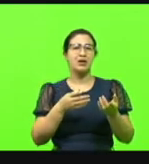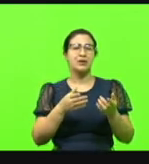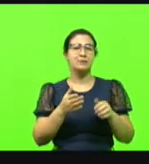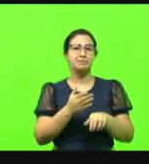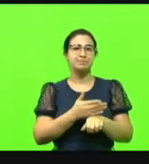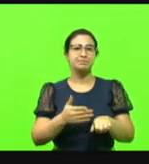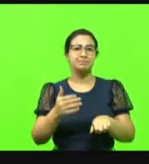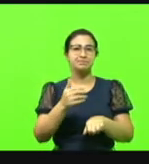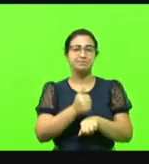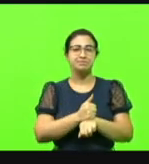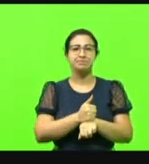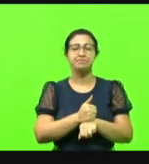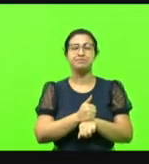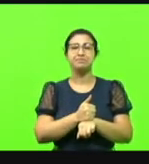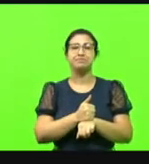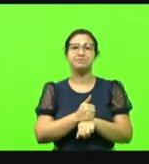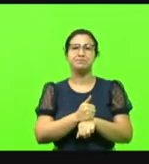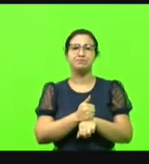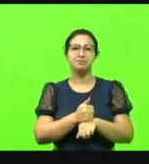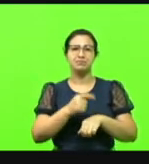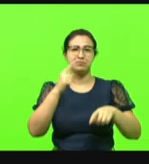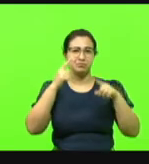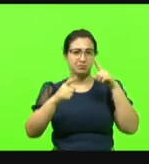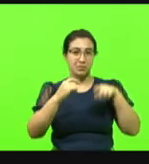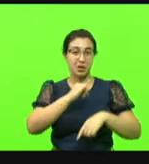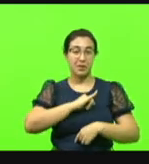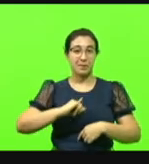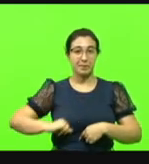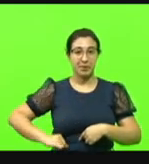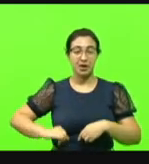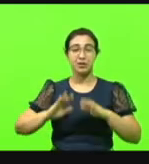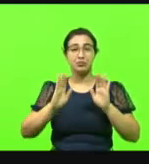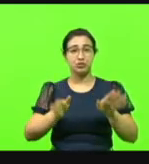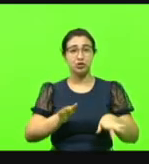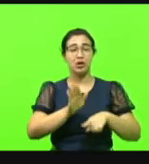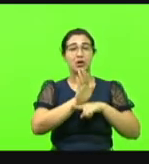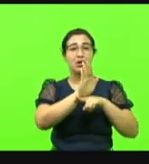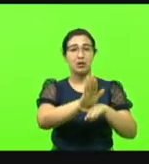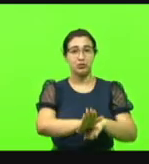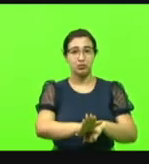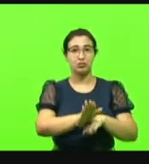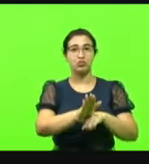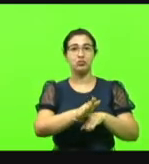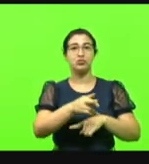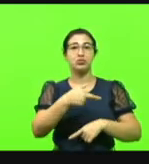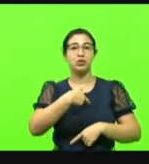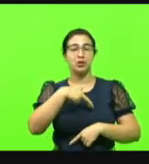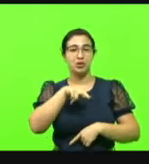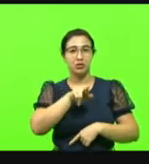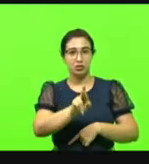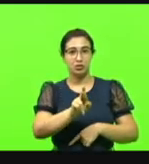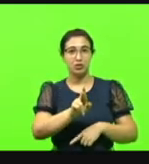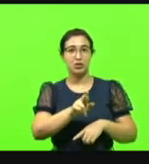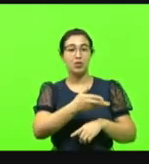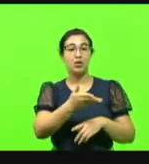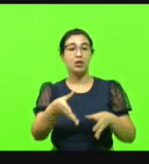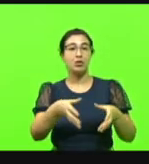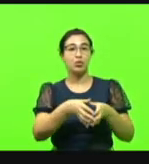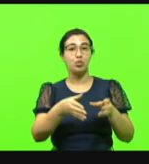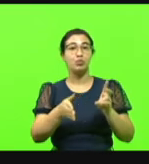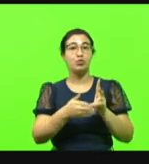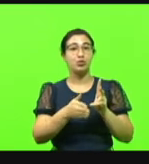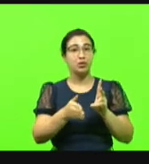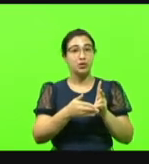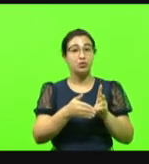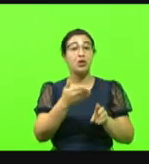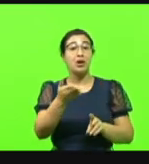em que já se fazia assistência religiosa aos índios. Aliás, foram os índios